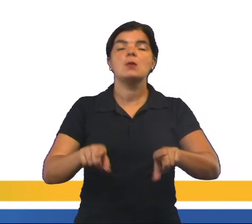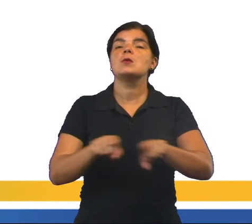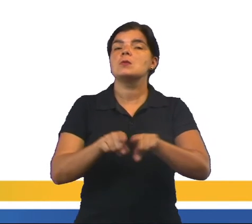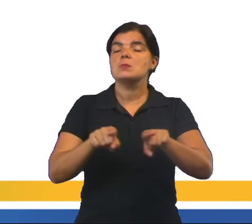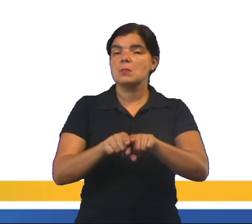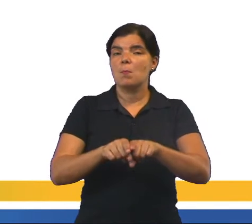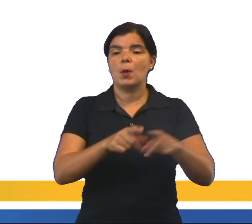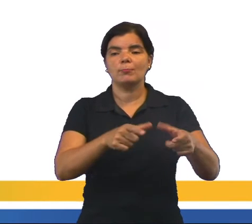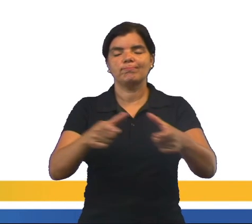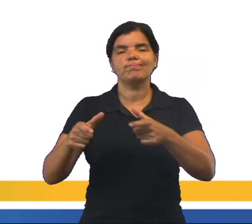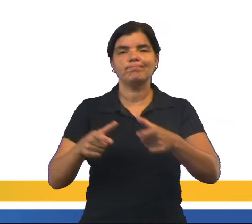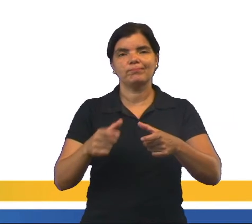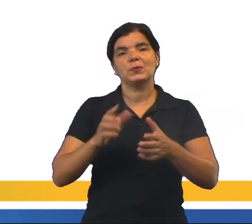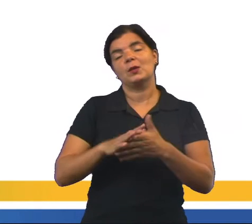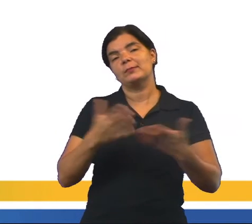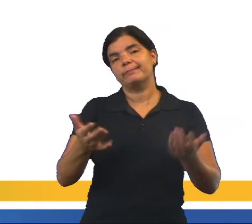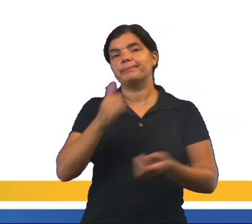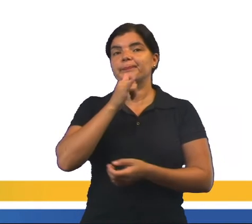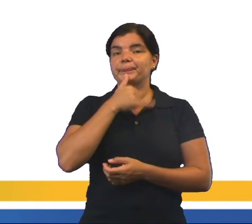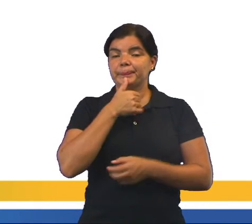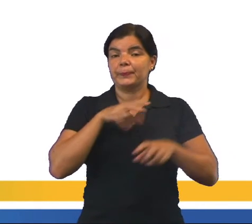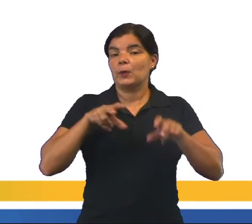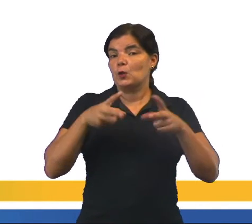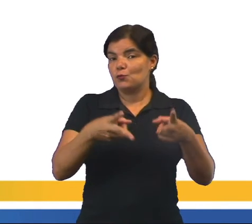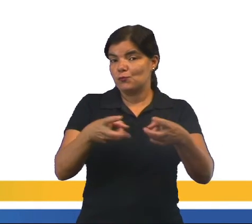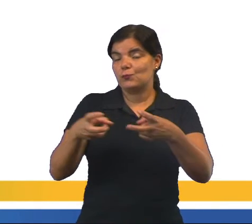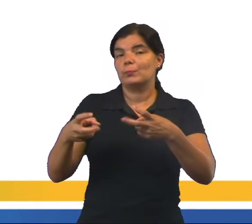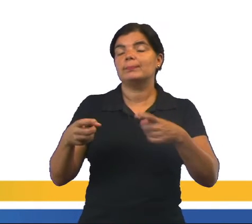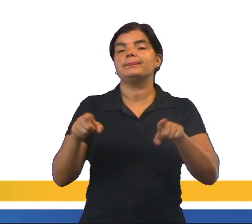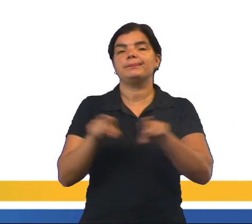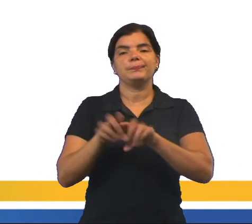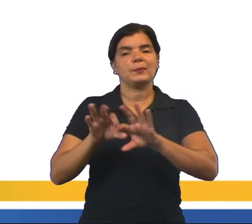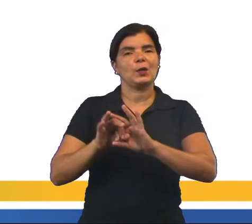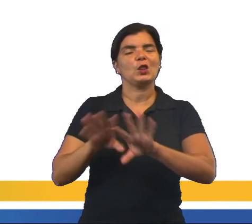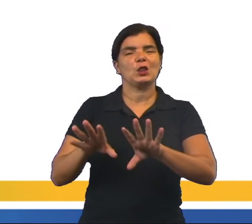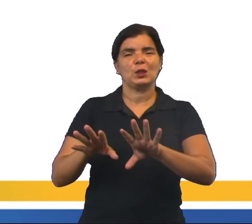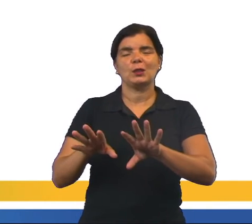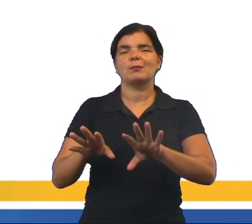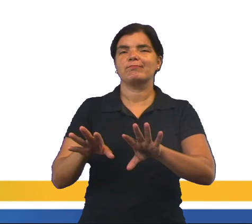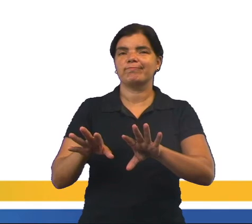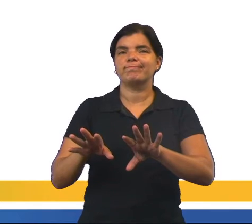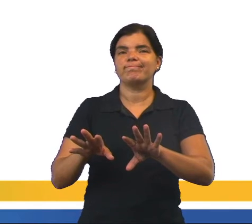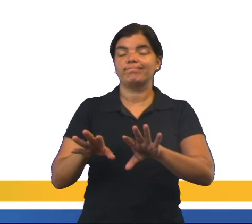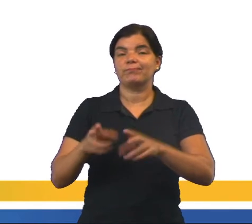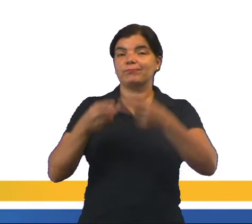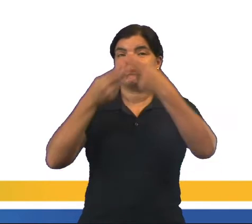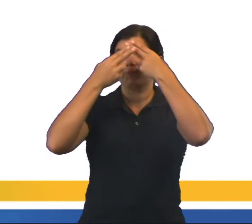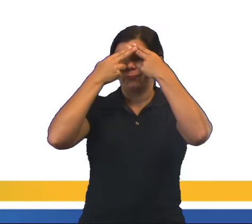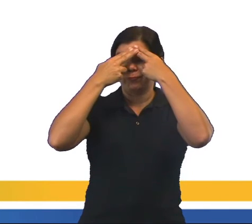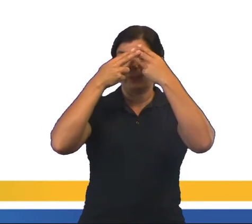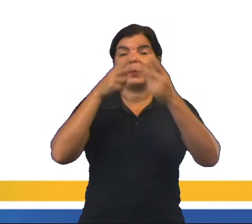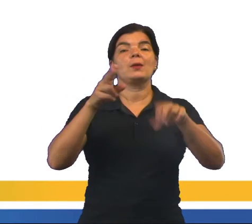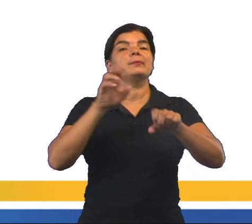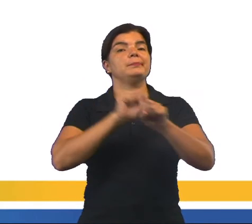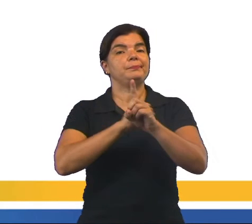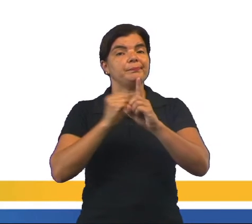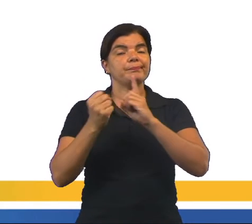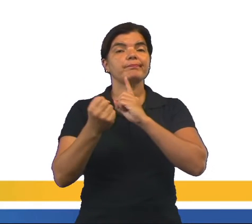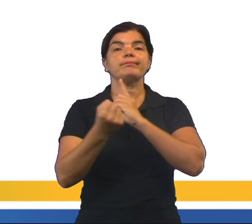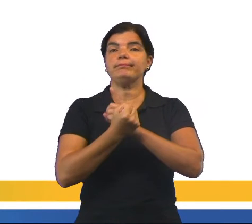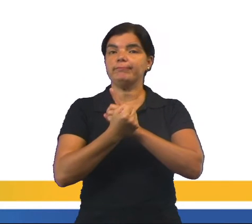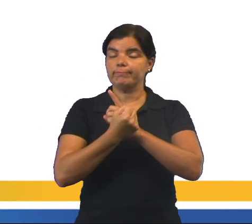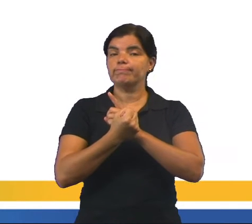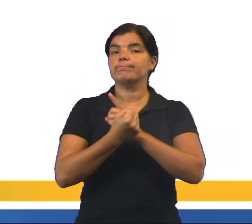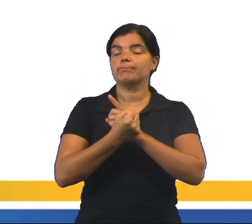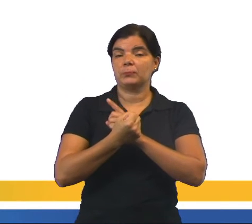de povoamento. A nossa, infelizmente, foi de exploração e deixou, então, um grande trauma para essa sociedade que